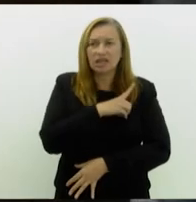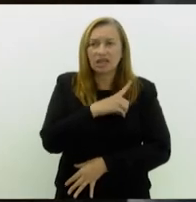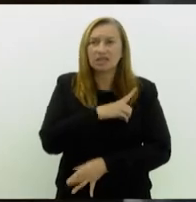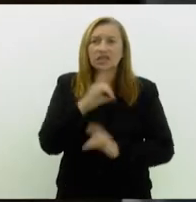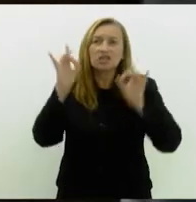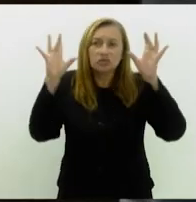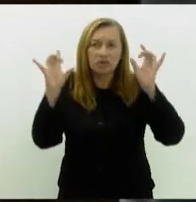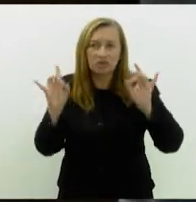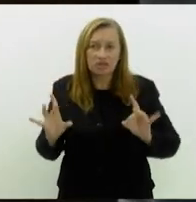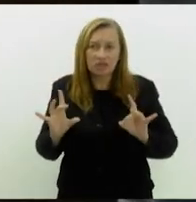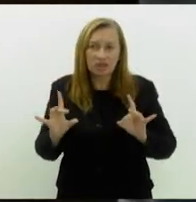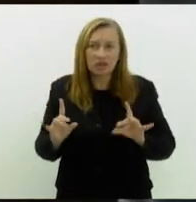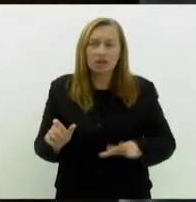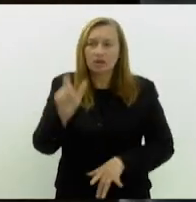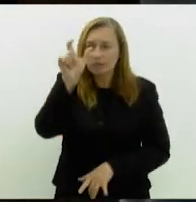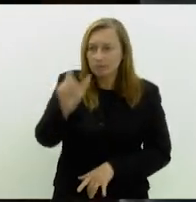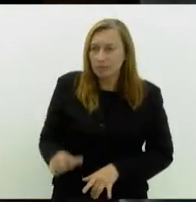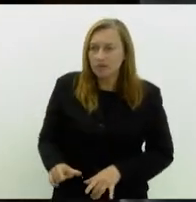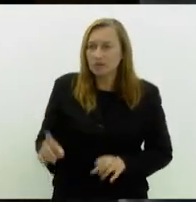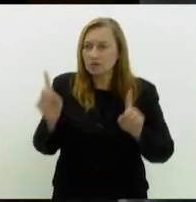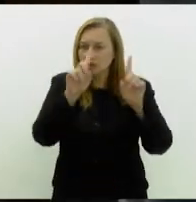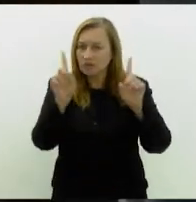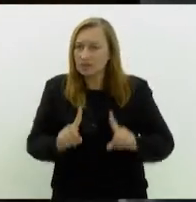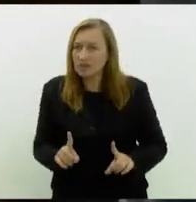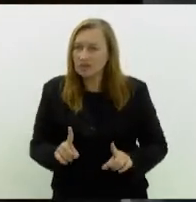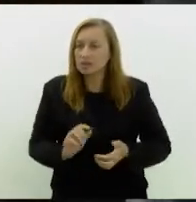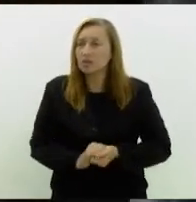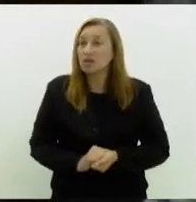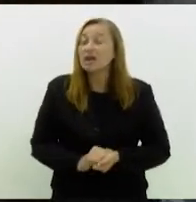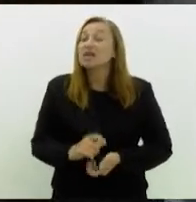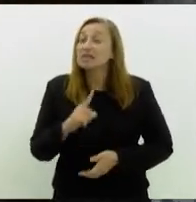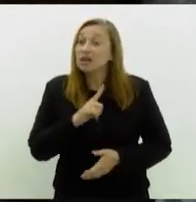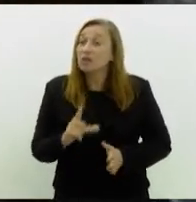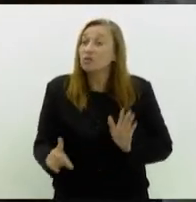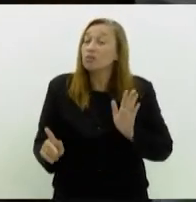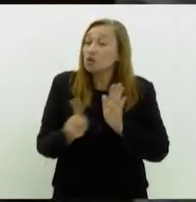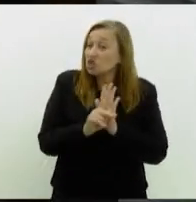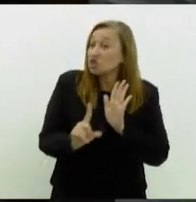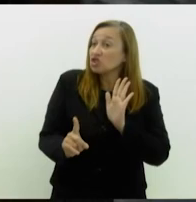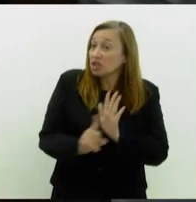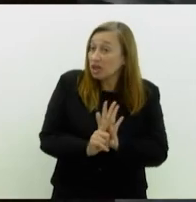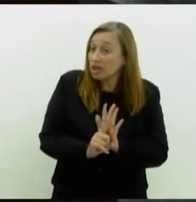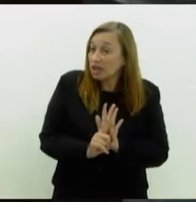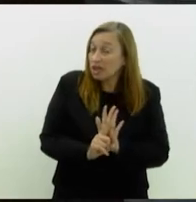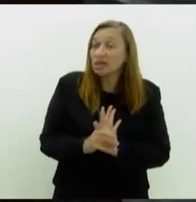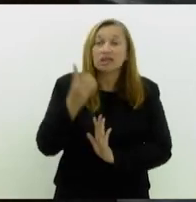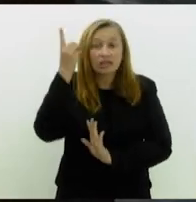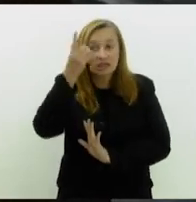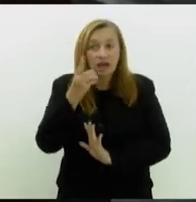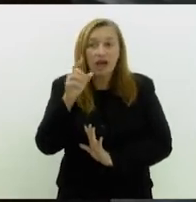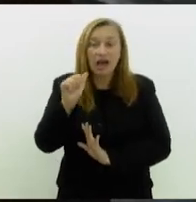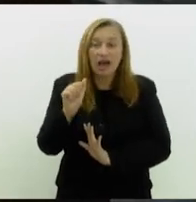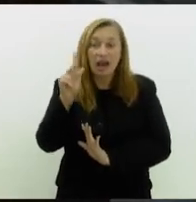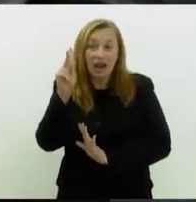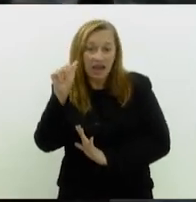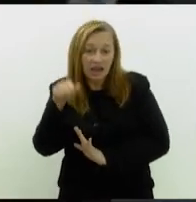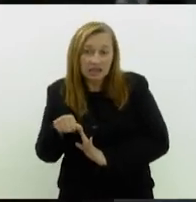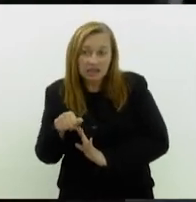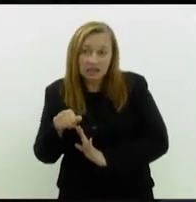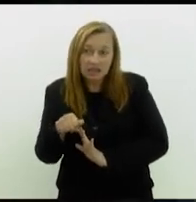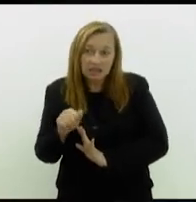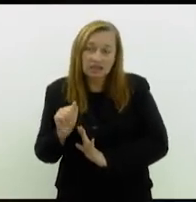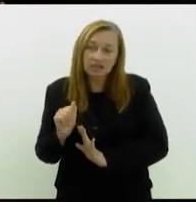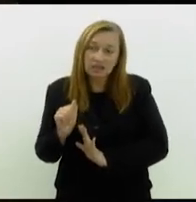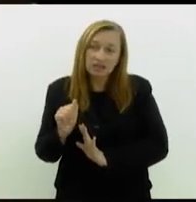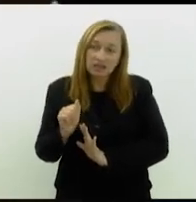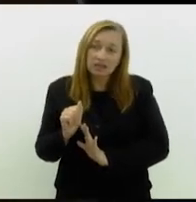especial para pessoas com deficiência e há um projeto de lei da deputada Lana Passos